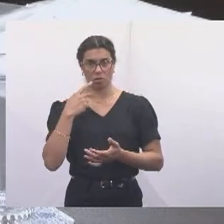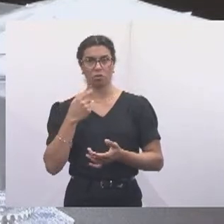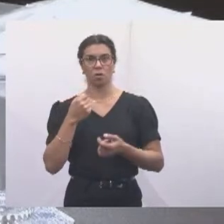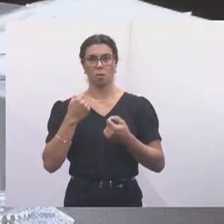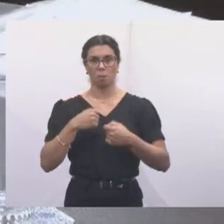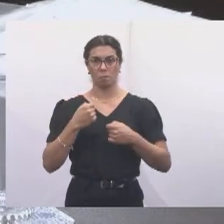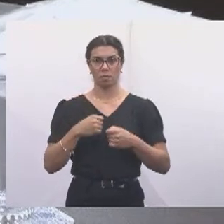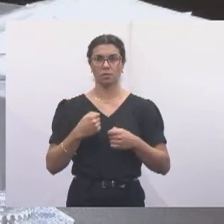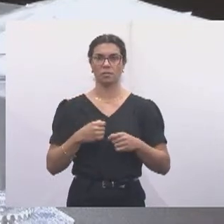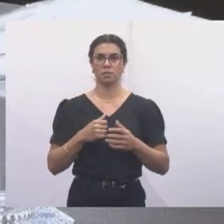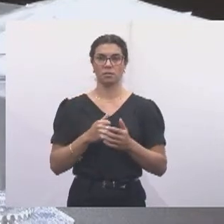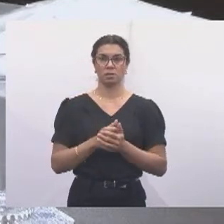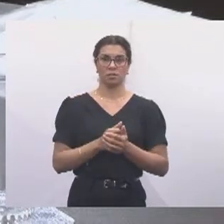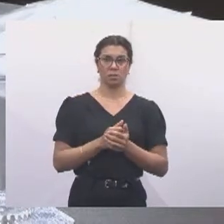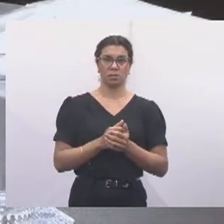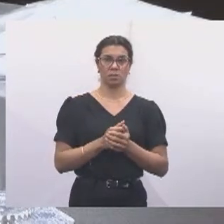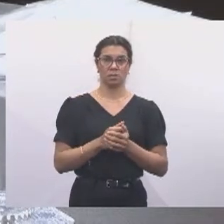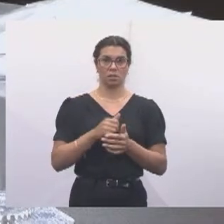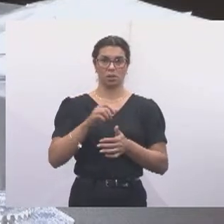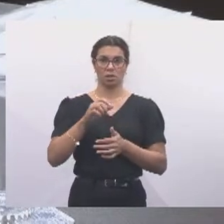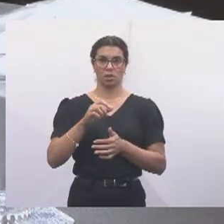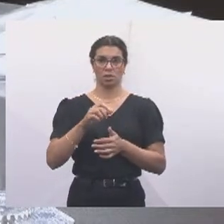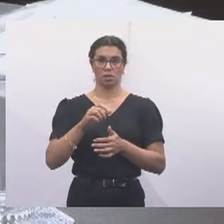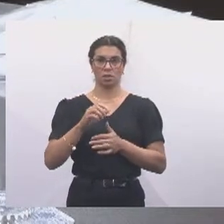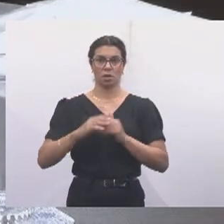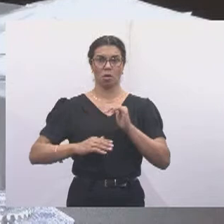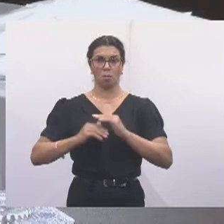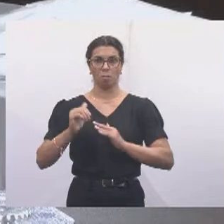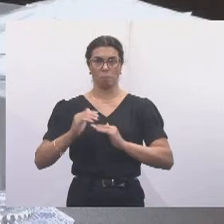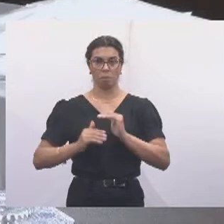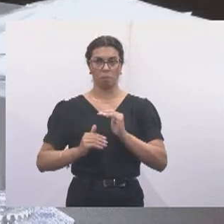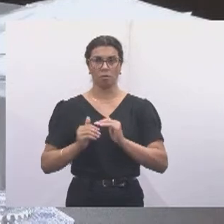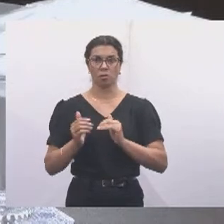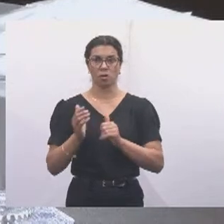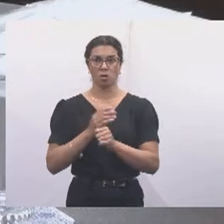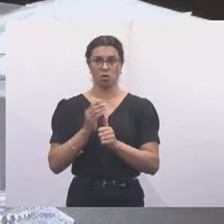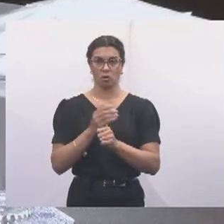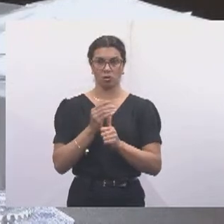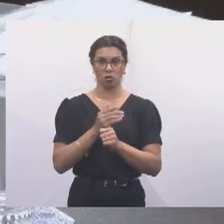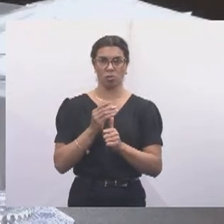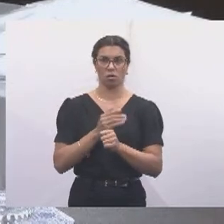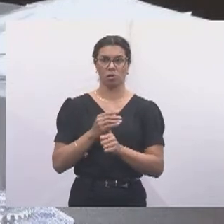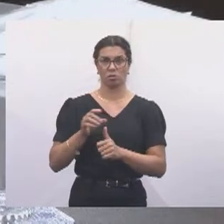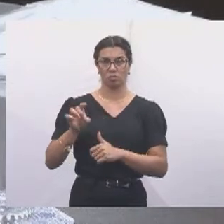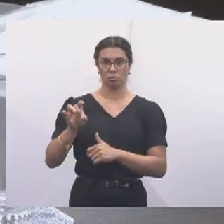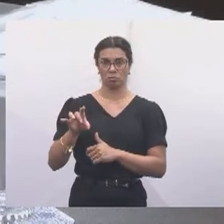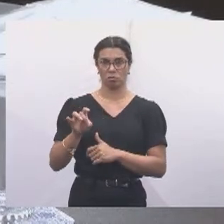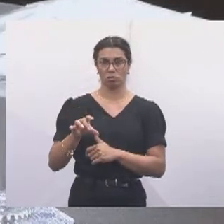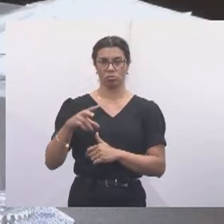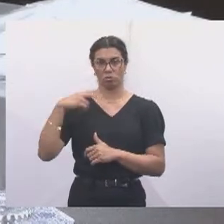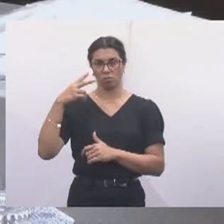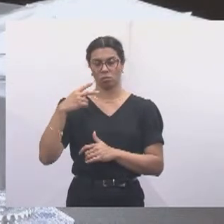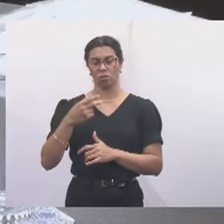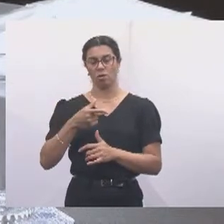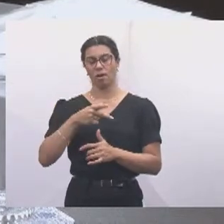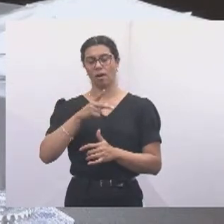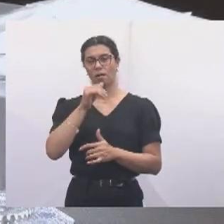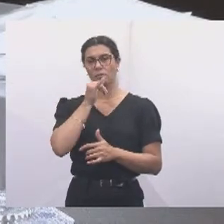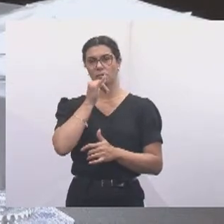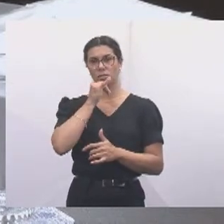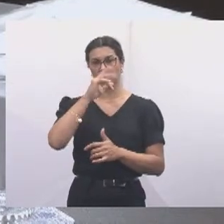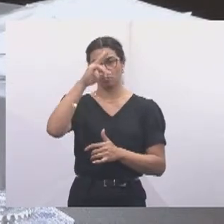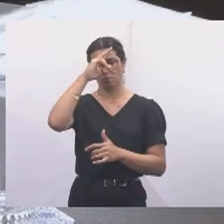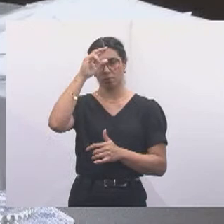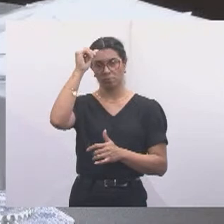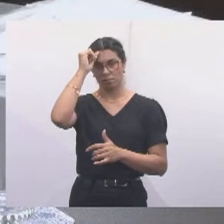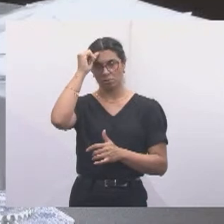de qualquer cargo dentro da municipalidade, no caso. Tá? Prefeituras como São José dos Campos, São